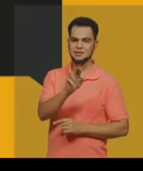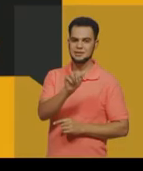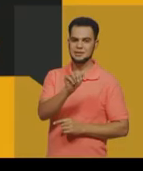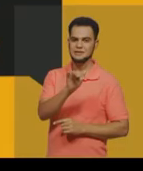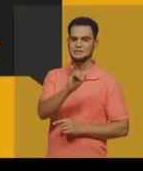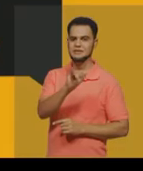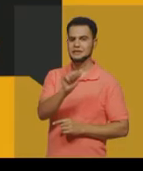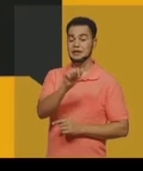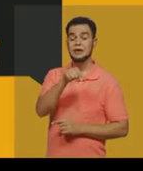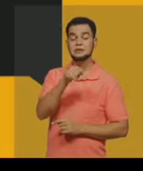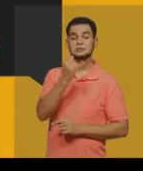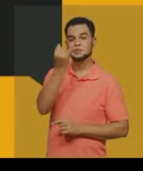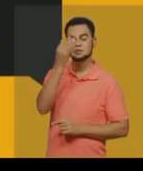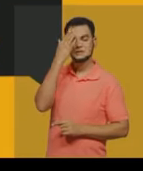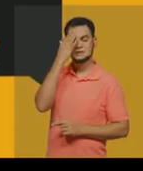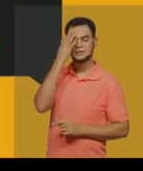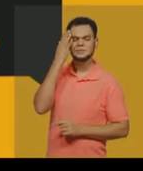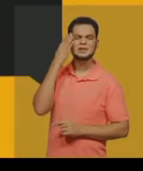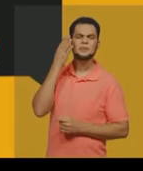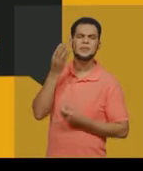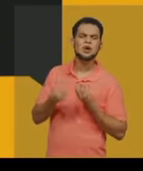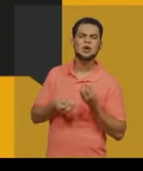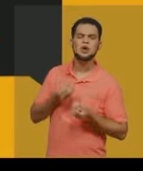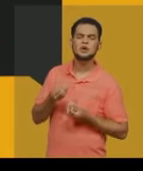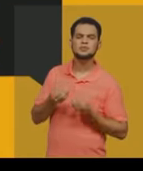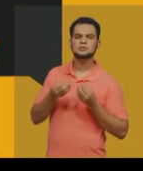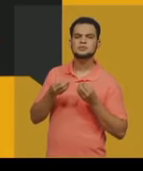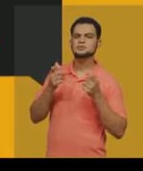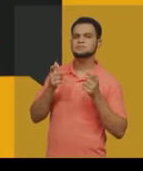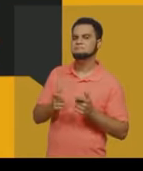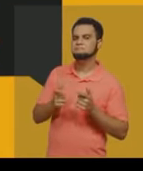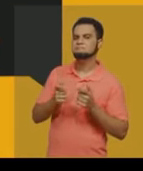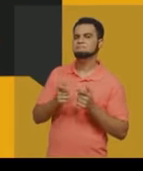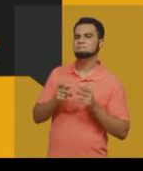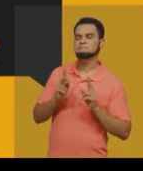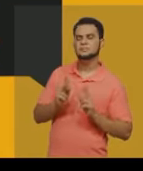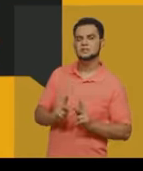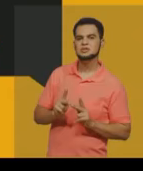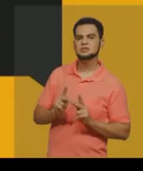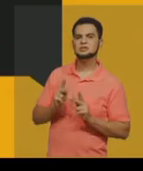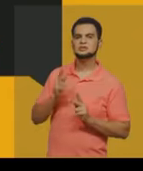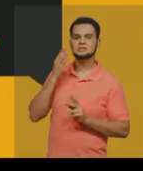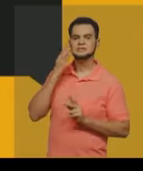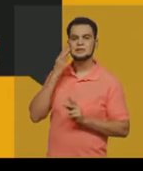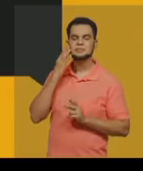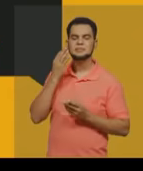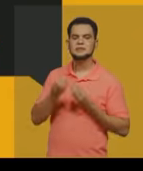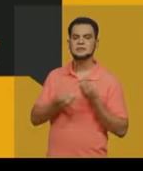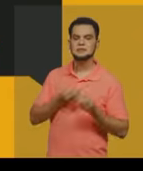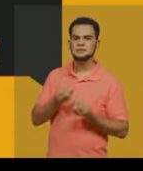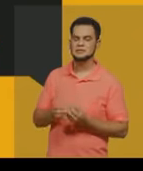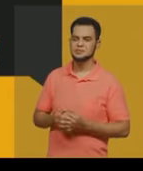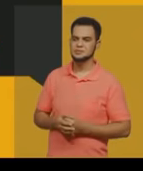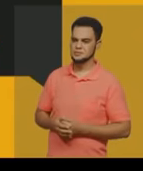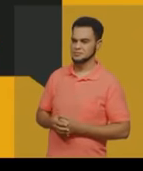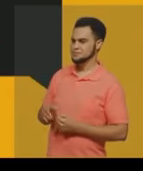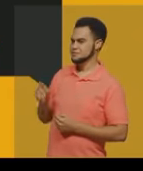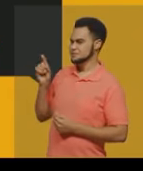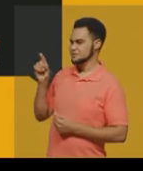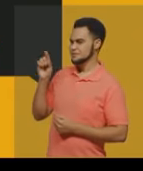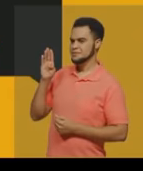dizer quem é aquela pessoa, quando nasceu, situar aquela pessoa, e vai nos dar subsídios para entender a obra dela. Então, a biografia de